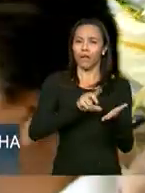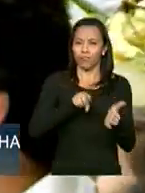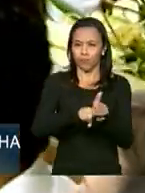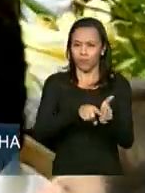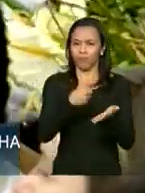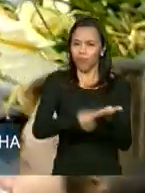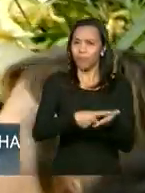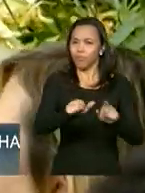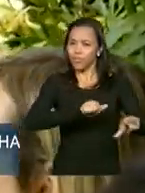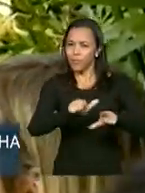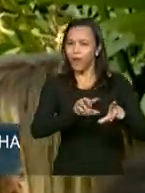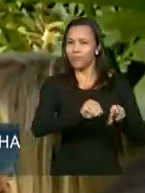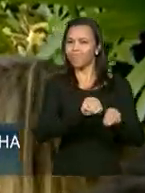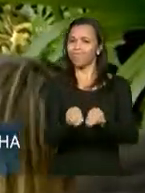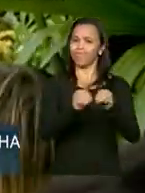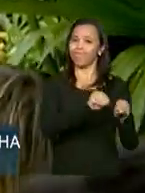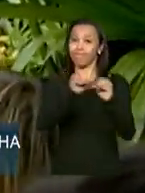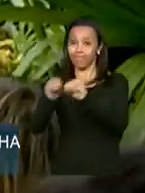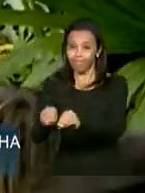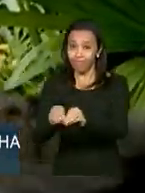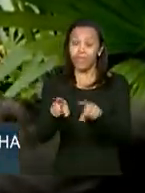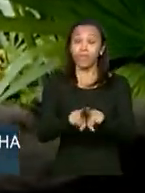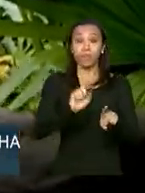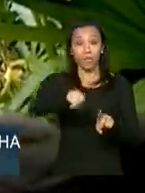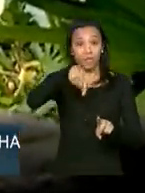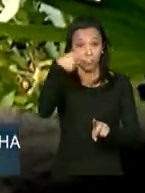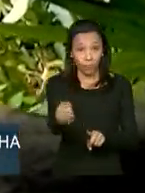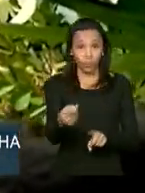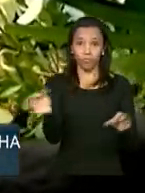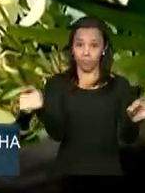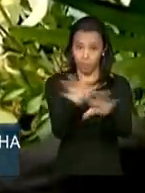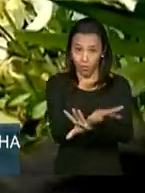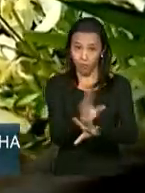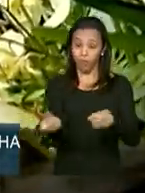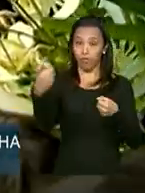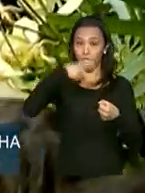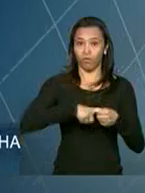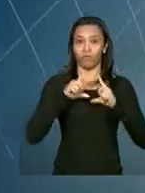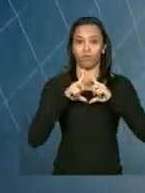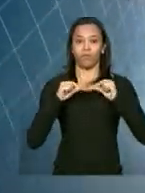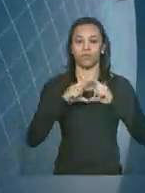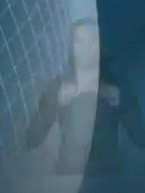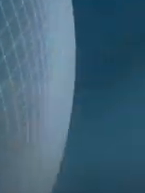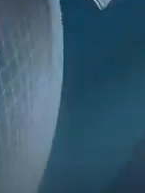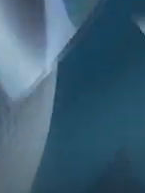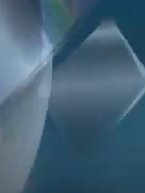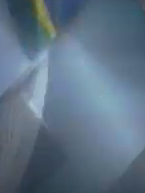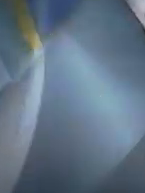agenda. Logo após a missa, Dilma Rousseff embarcou de volta a Brasília.